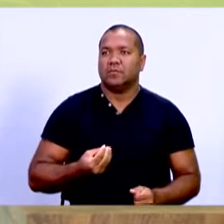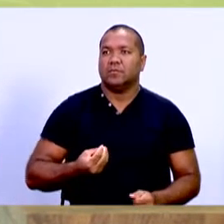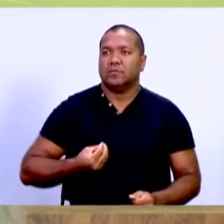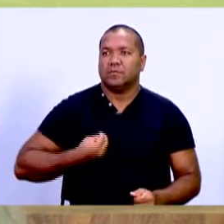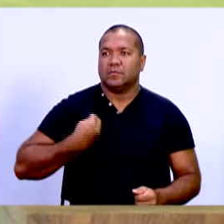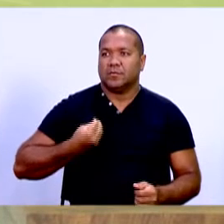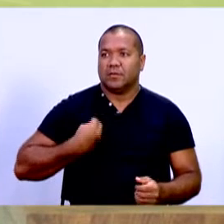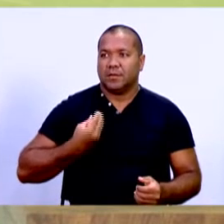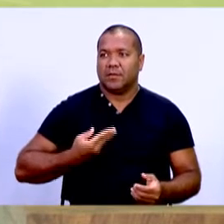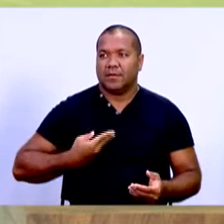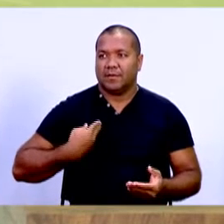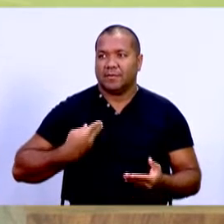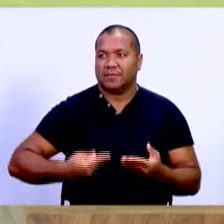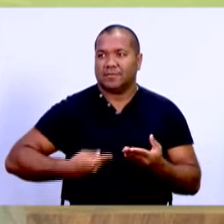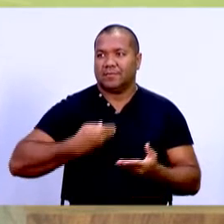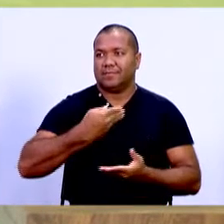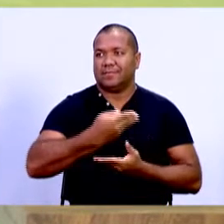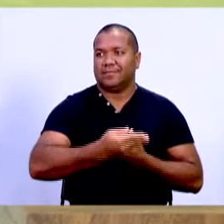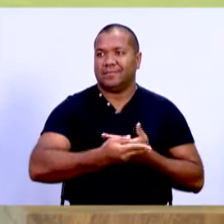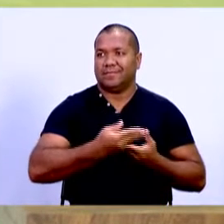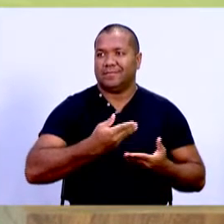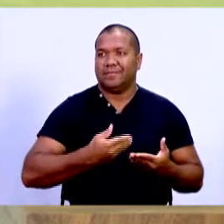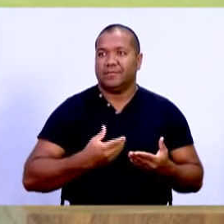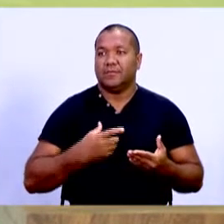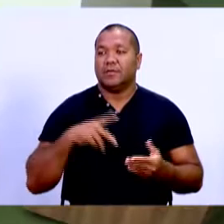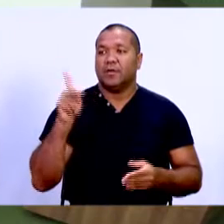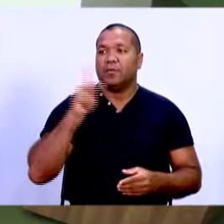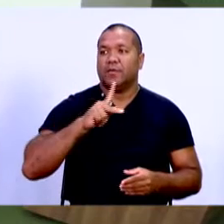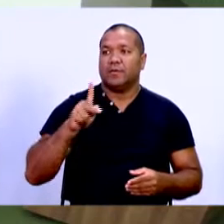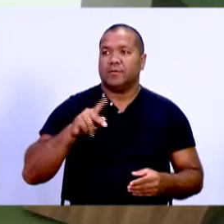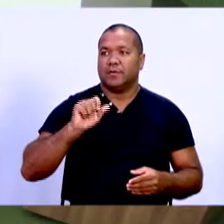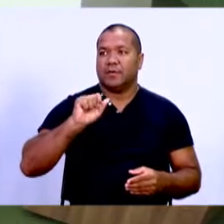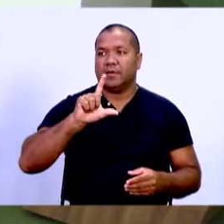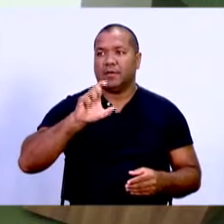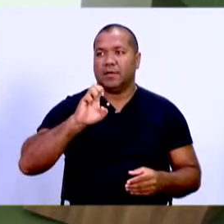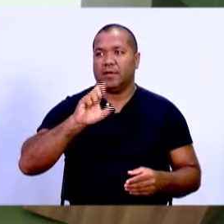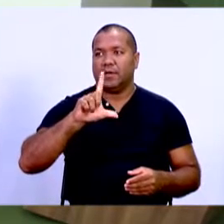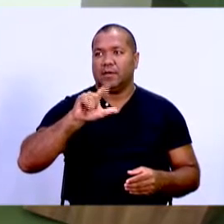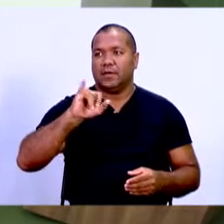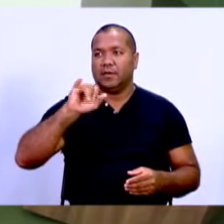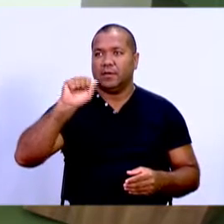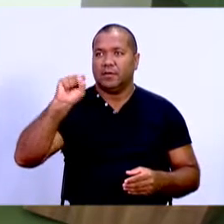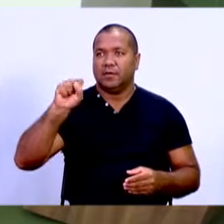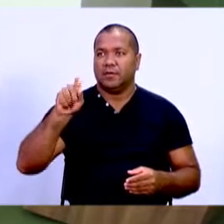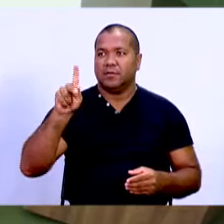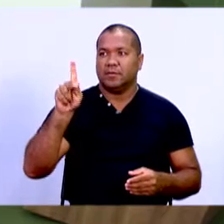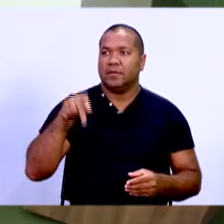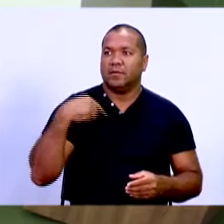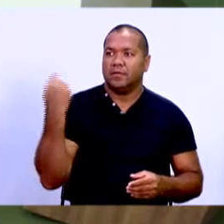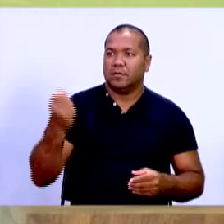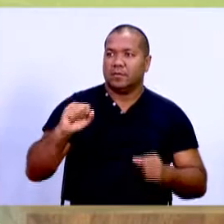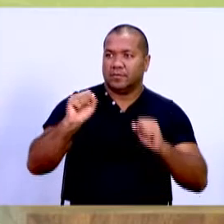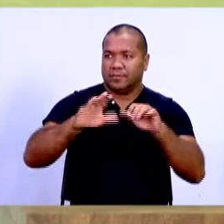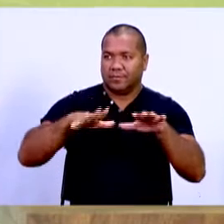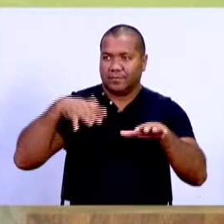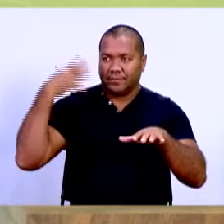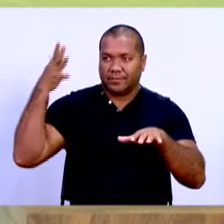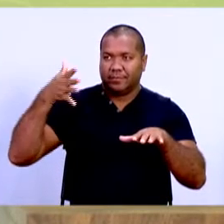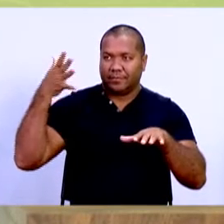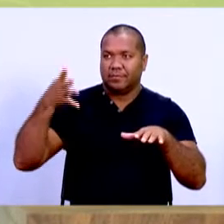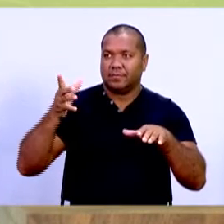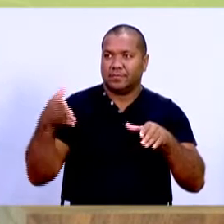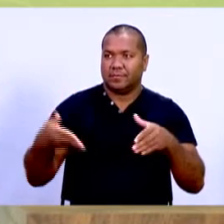assistência, né, durante essa palestra, está o professor Elias. Muito boa noite, professor. É o nosso palestrante dessa noite e